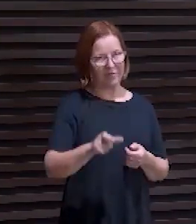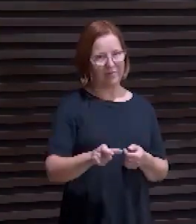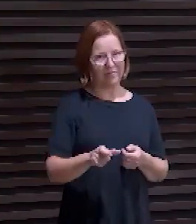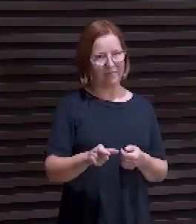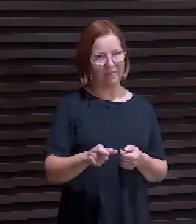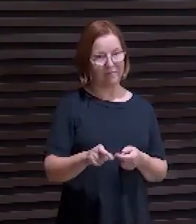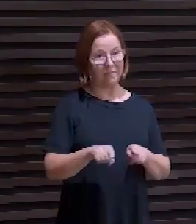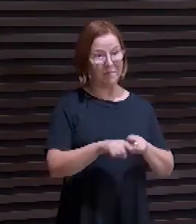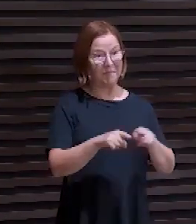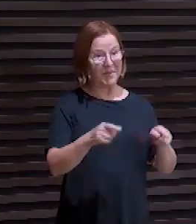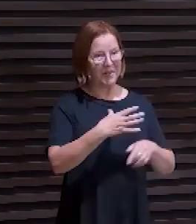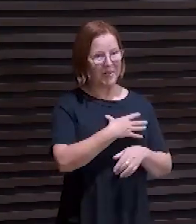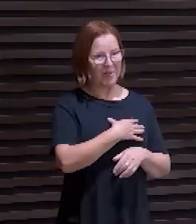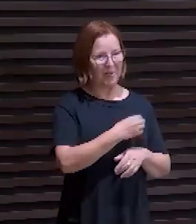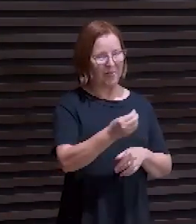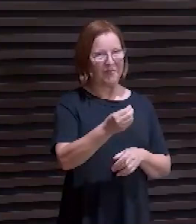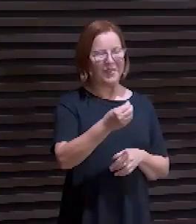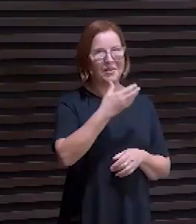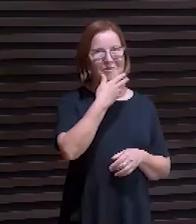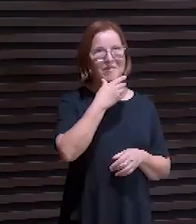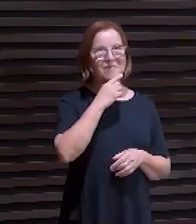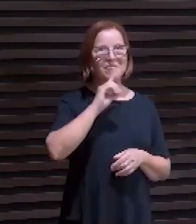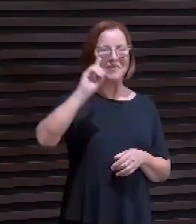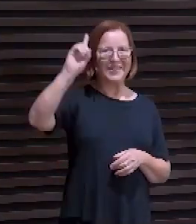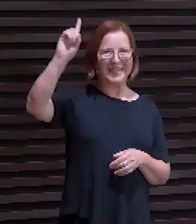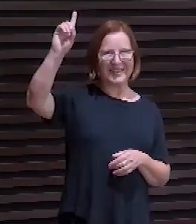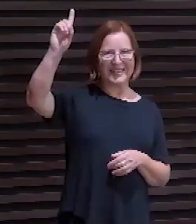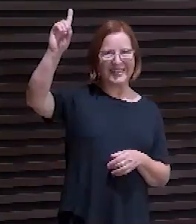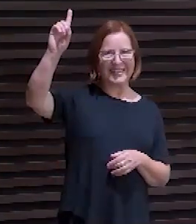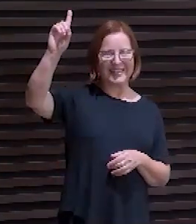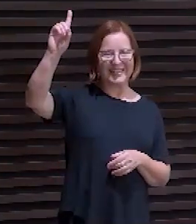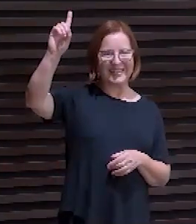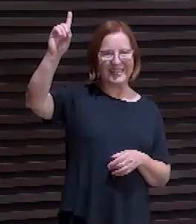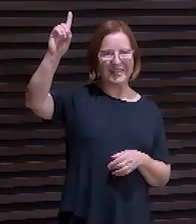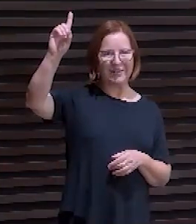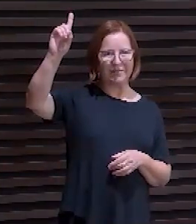Mas o Filho do Pai, ele é